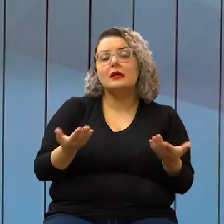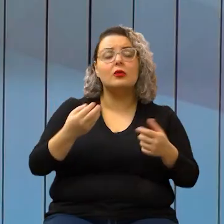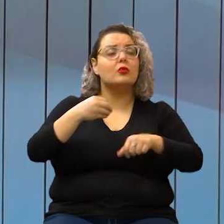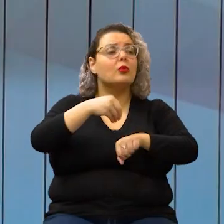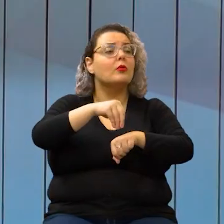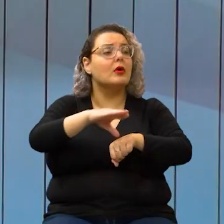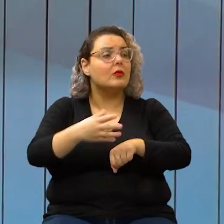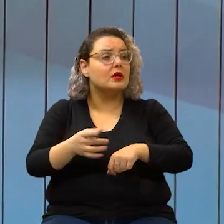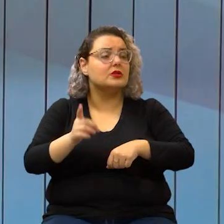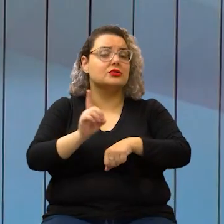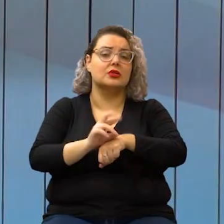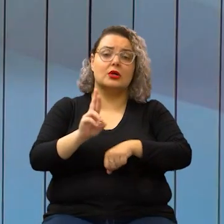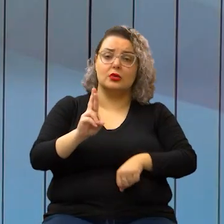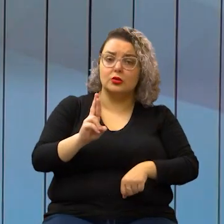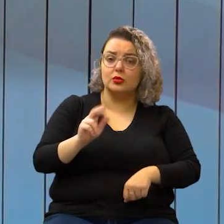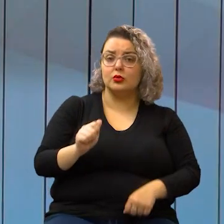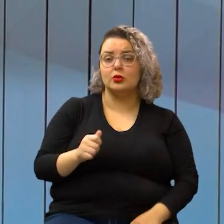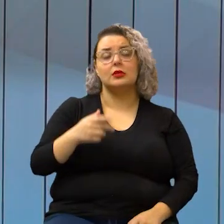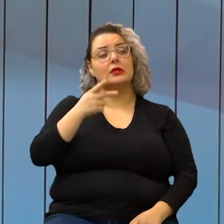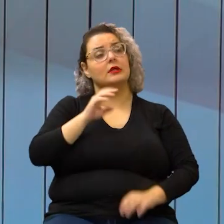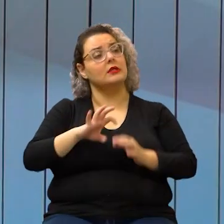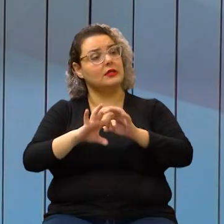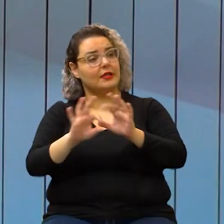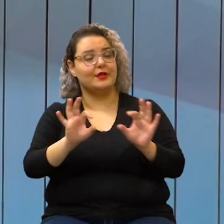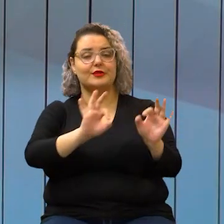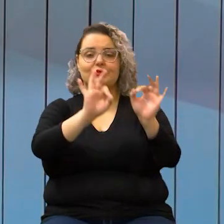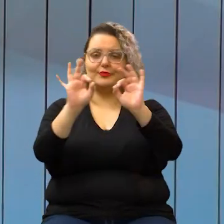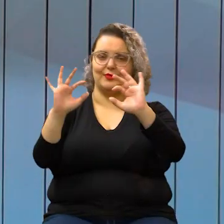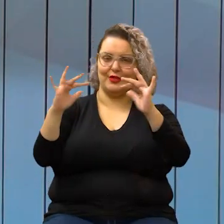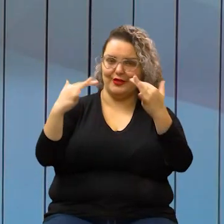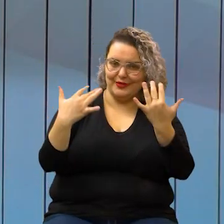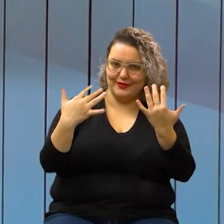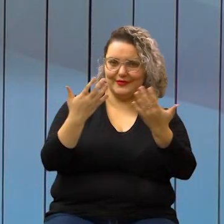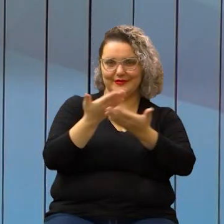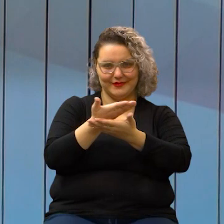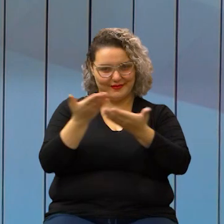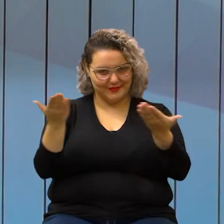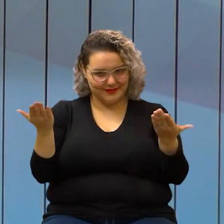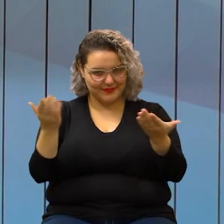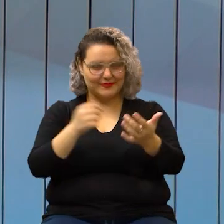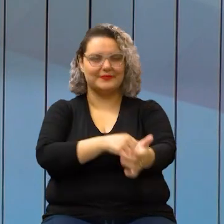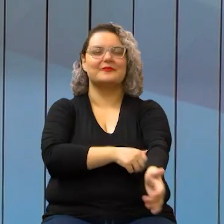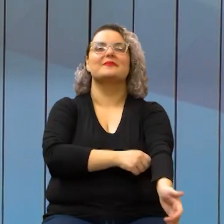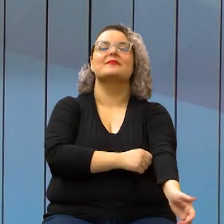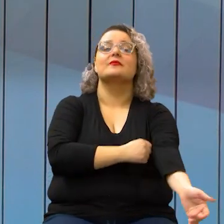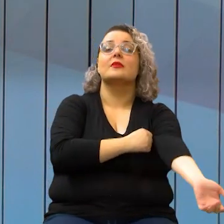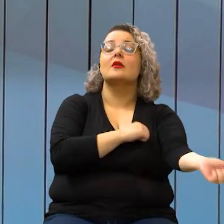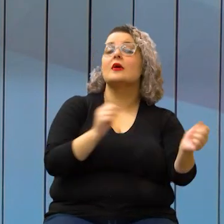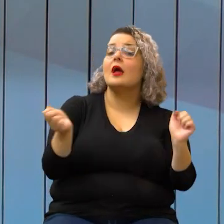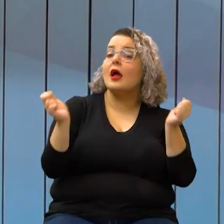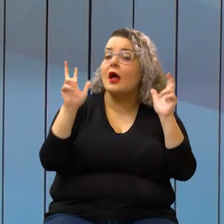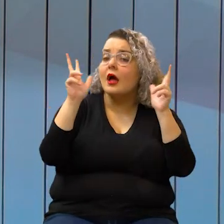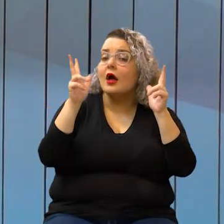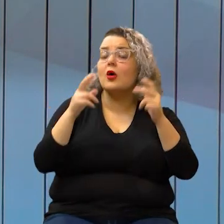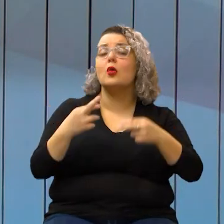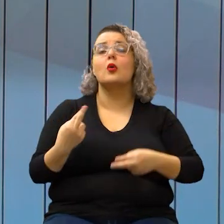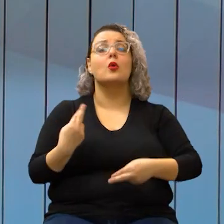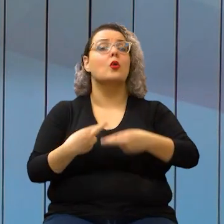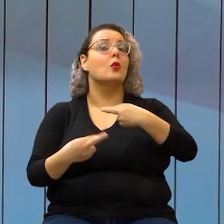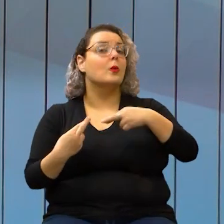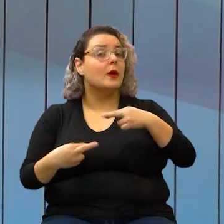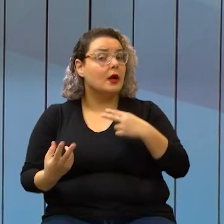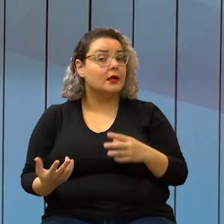Correto. E qual a dica a doutora deixa para os nossos telespectadores estarem